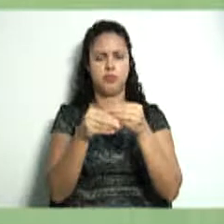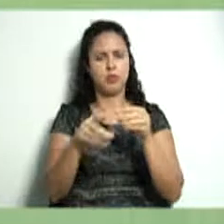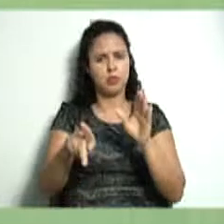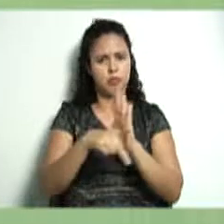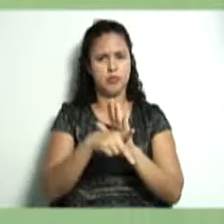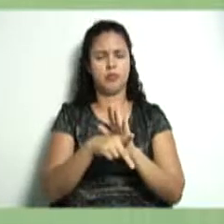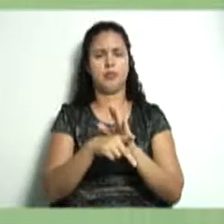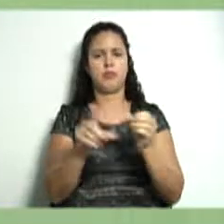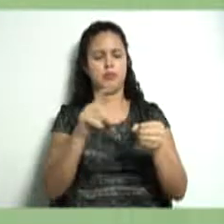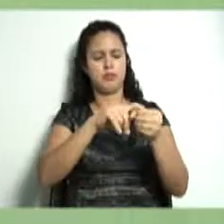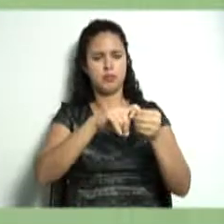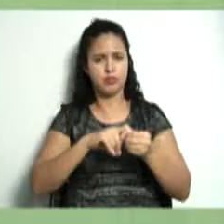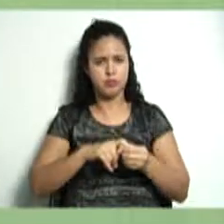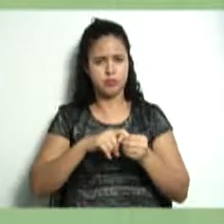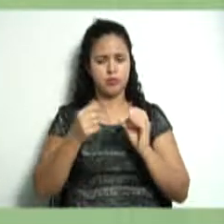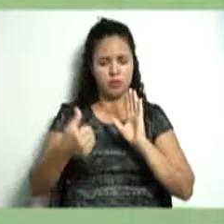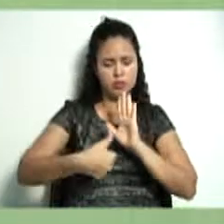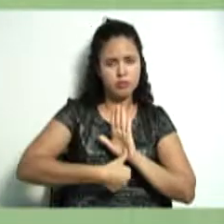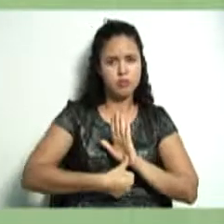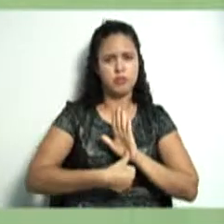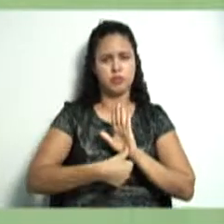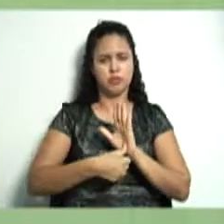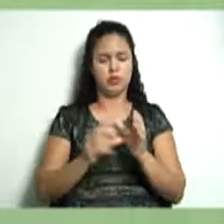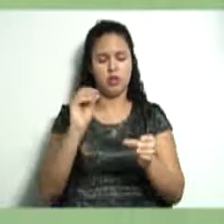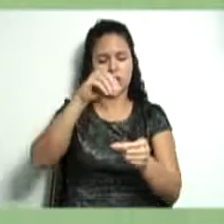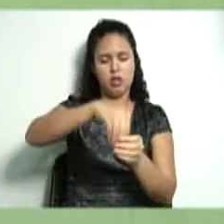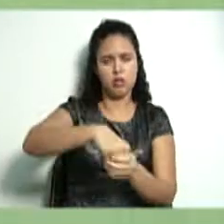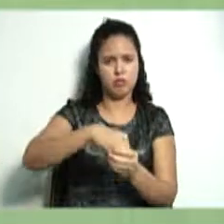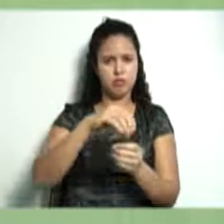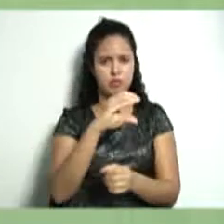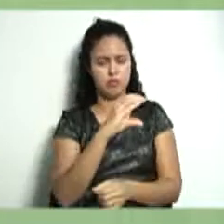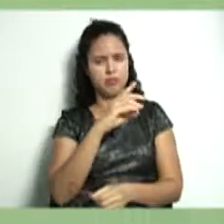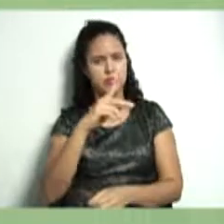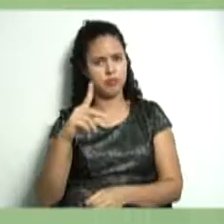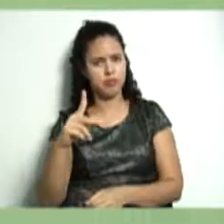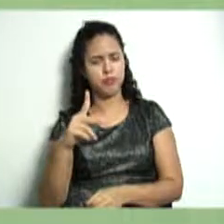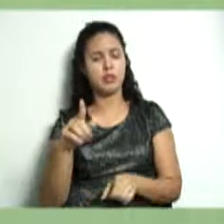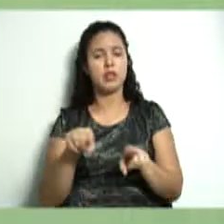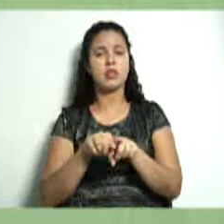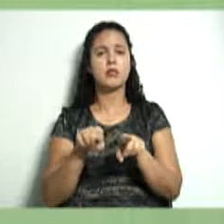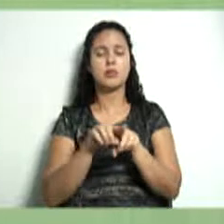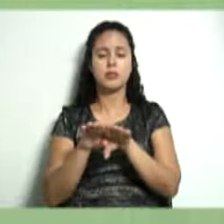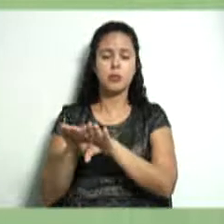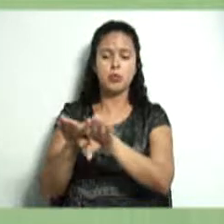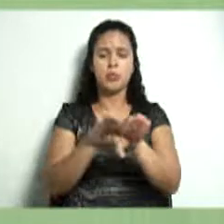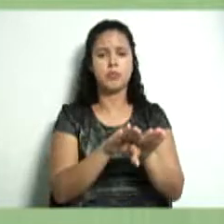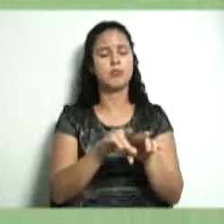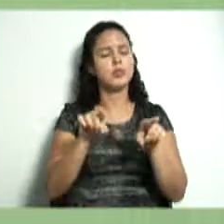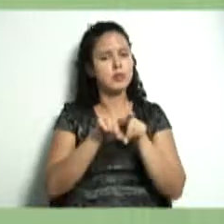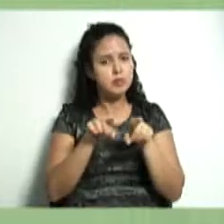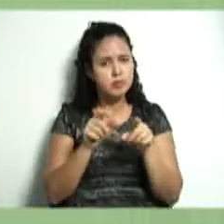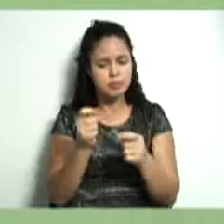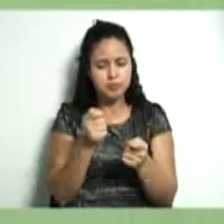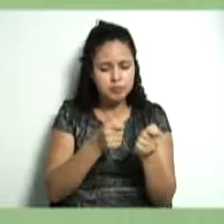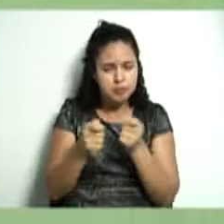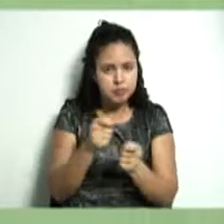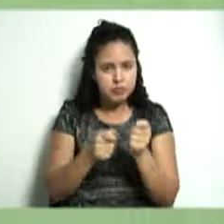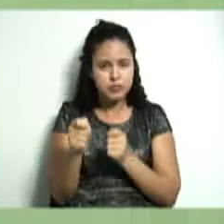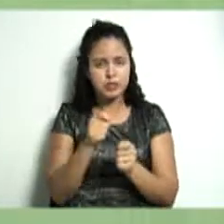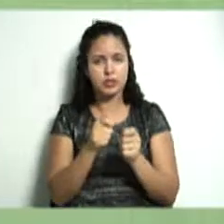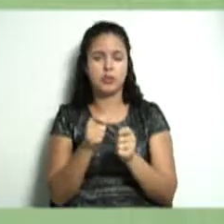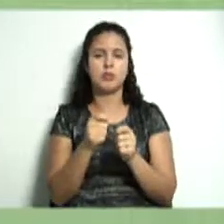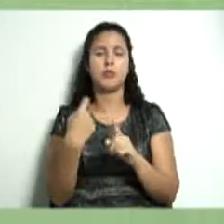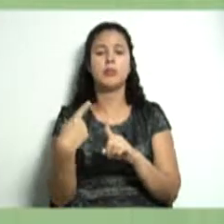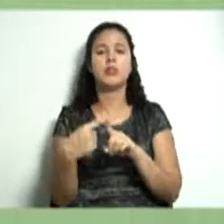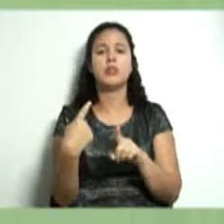cooperadas dentro daquela cooperativa. Além de ser comum, deve ser econômica. Porque por mais que ela